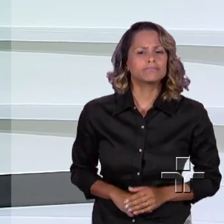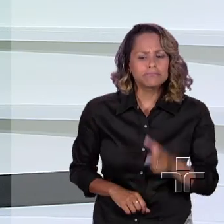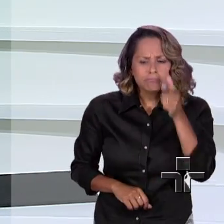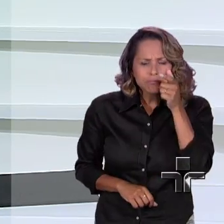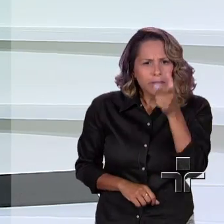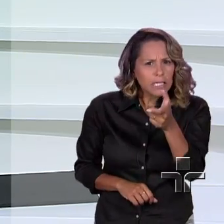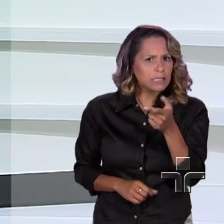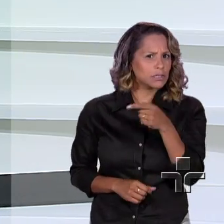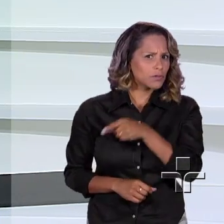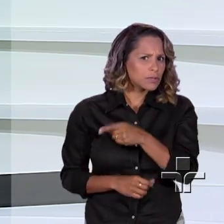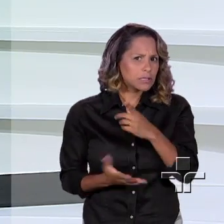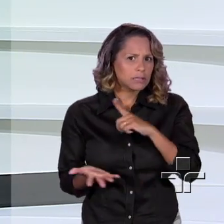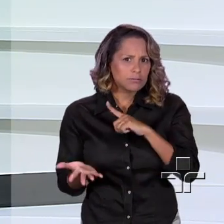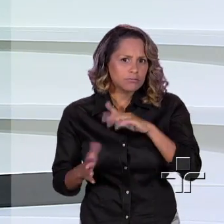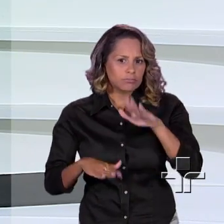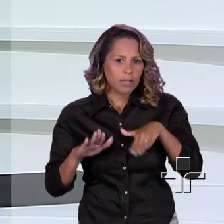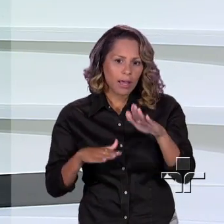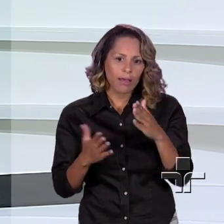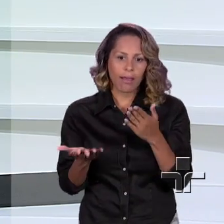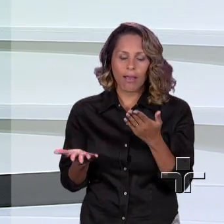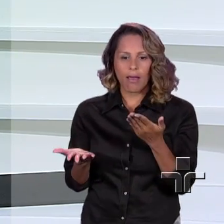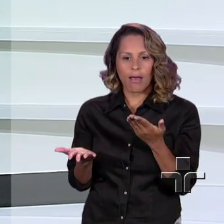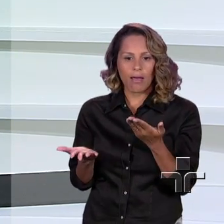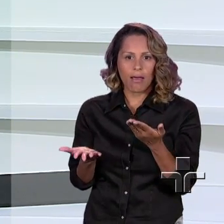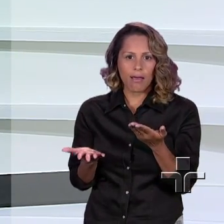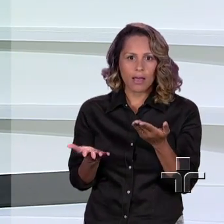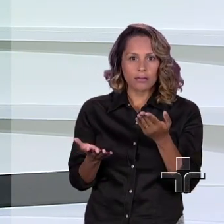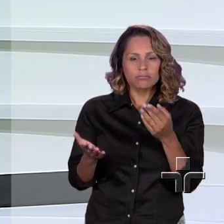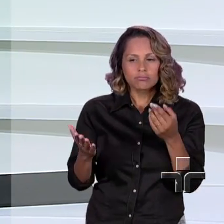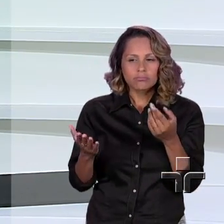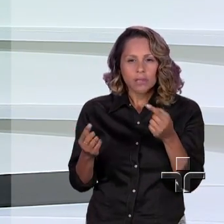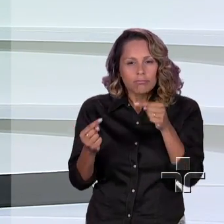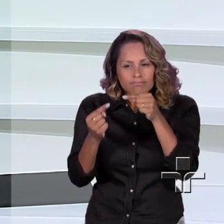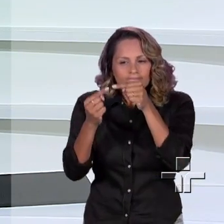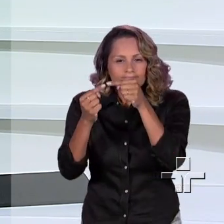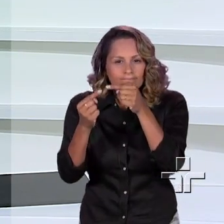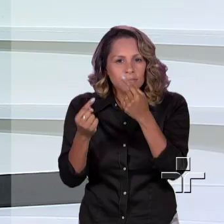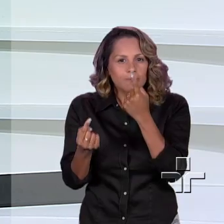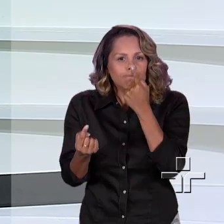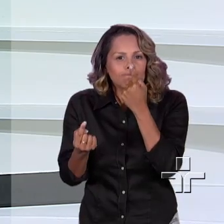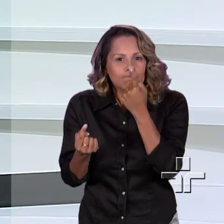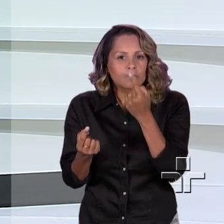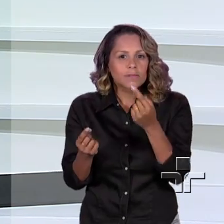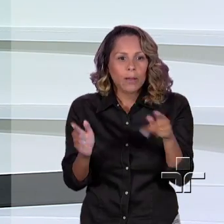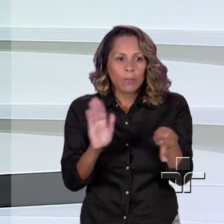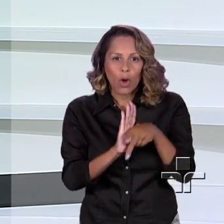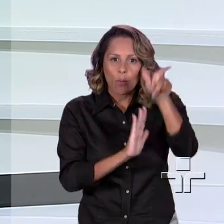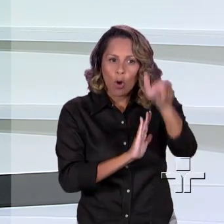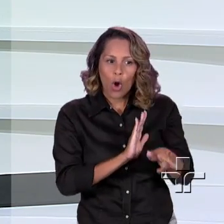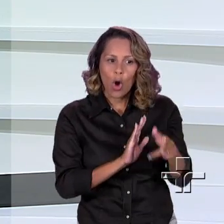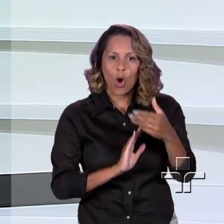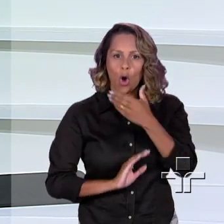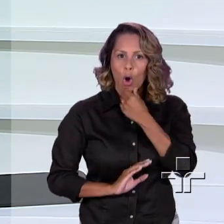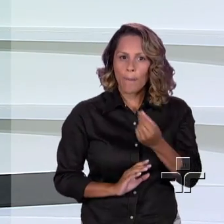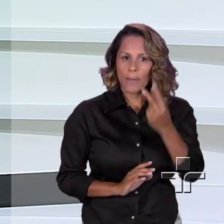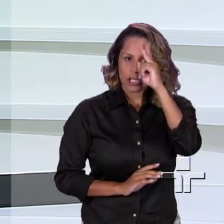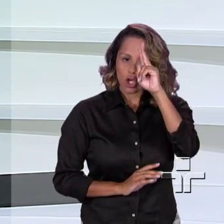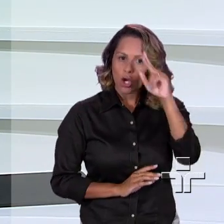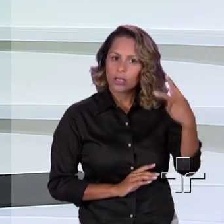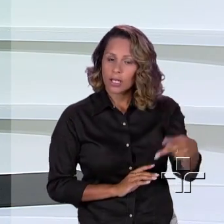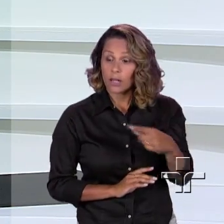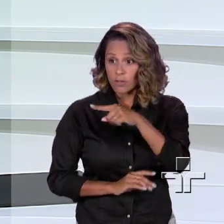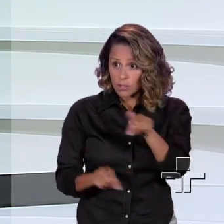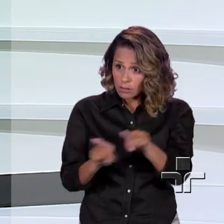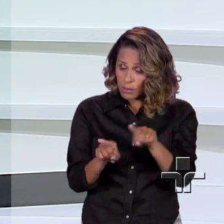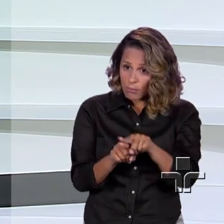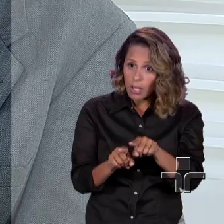pontos de identidade com o próprio personagem, com o próprio biografado. Eu queria que você contasse um pouco você no Brasil, também no movimento gay, você